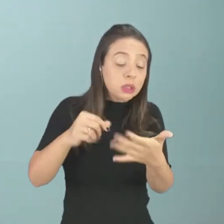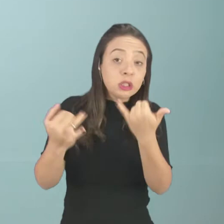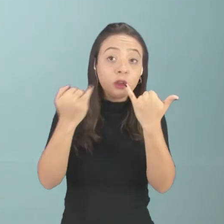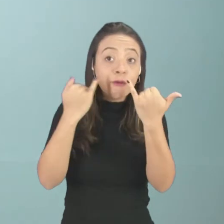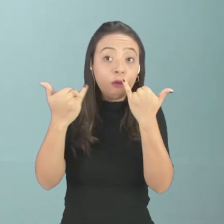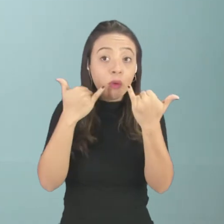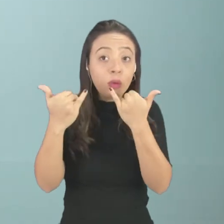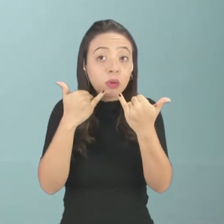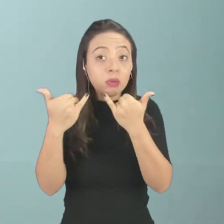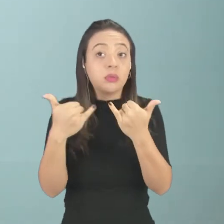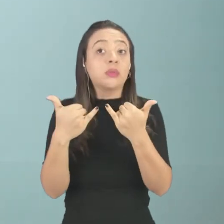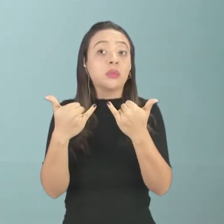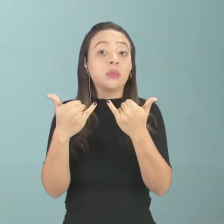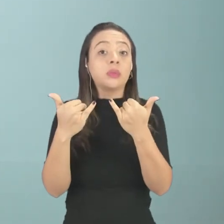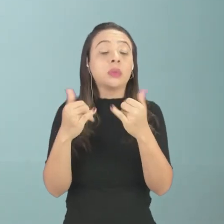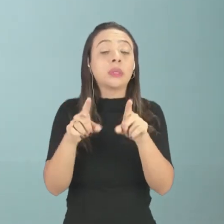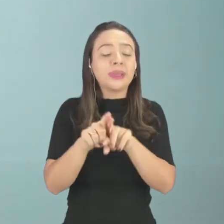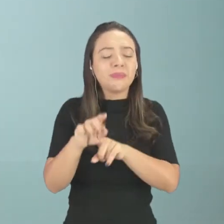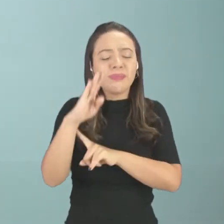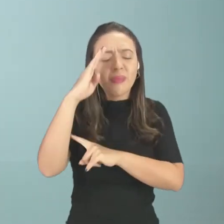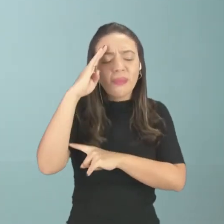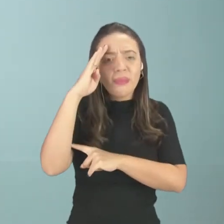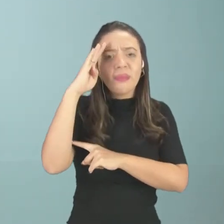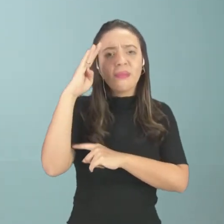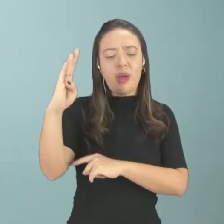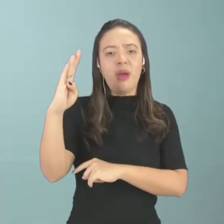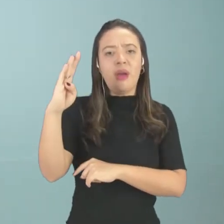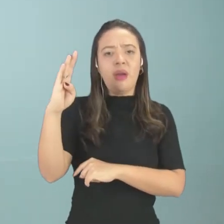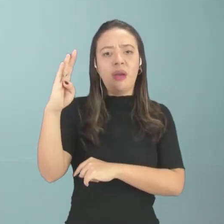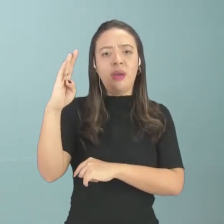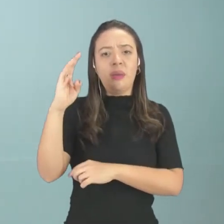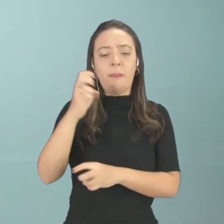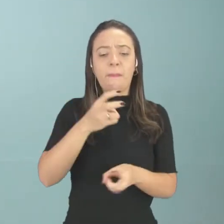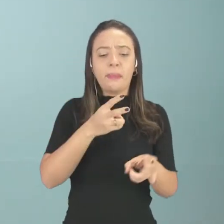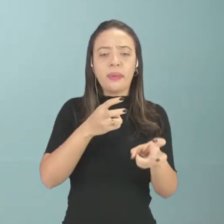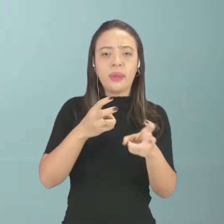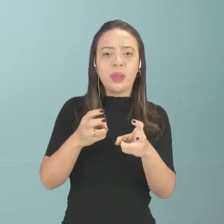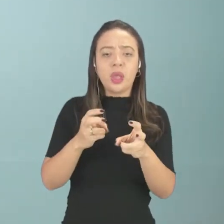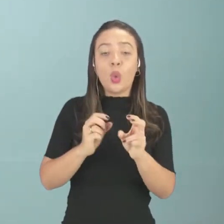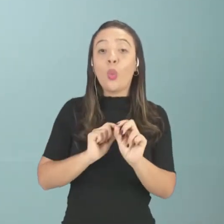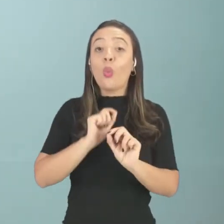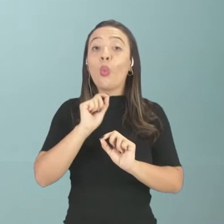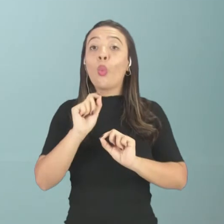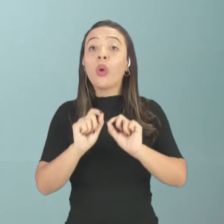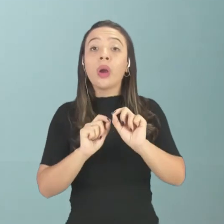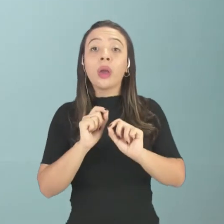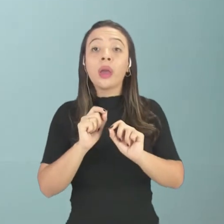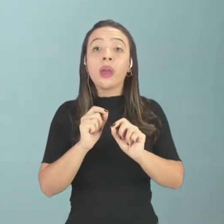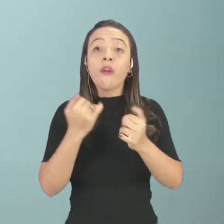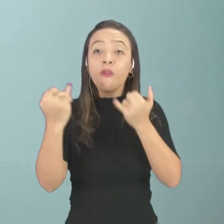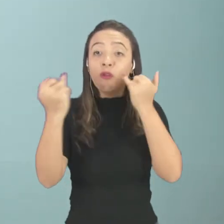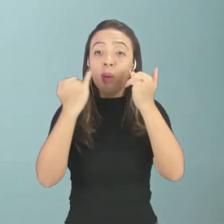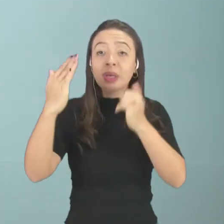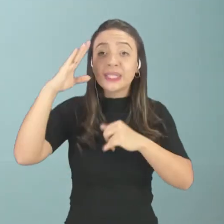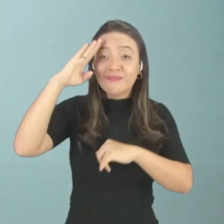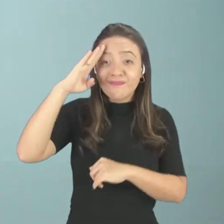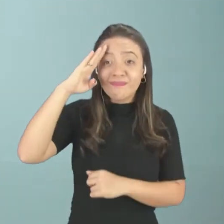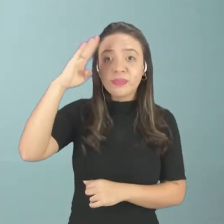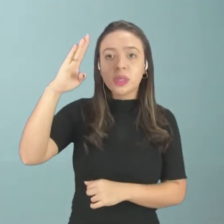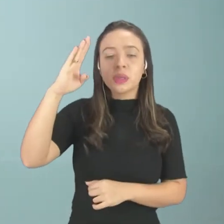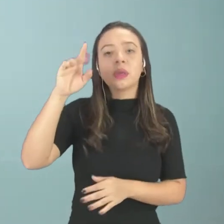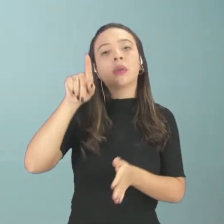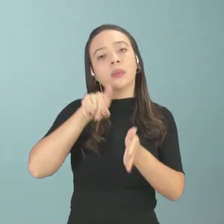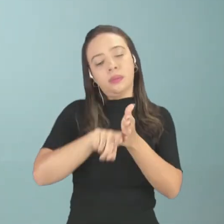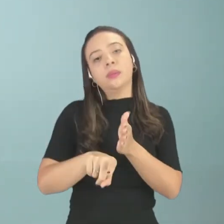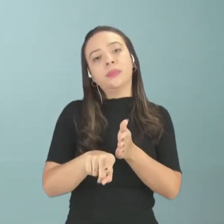problemática e, principalmente, verificar qual é o comando principal da